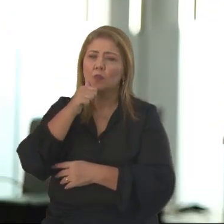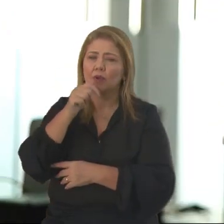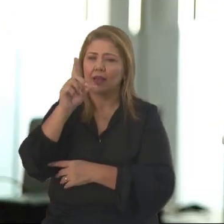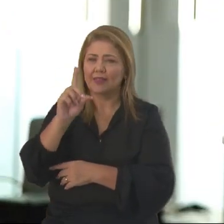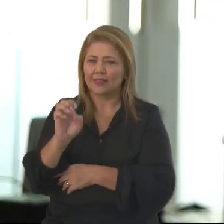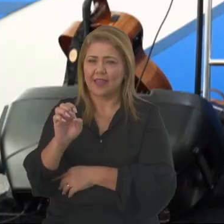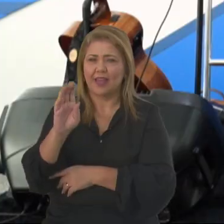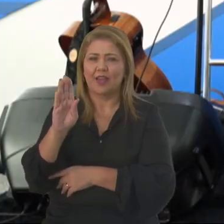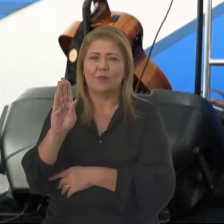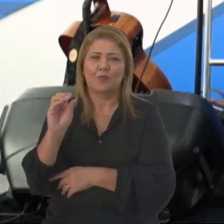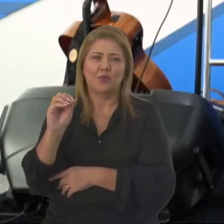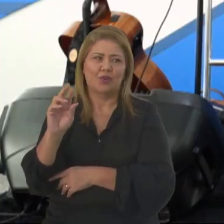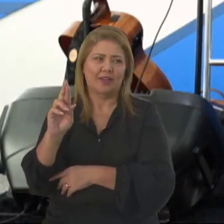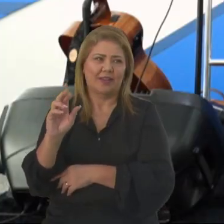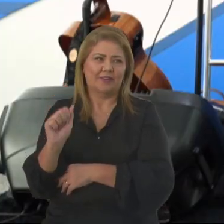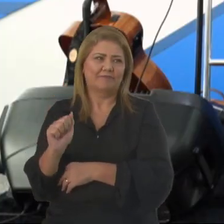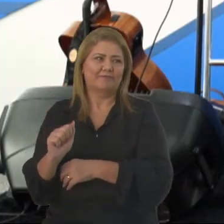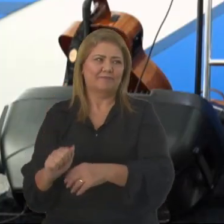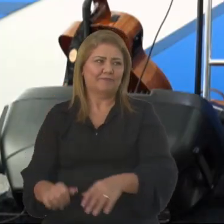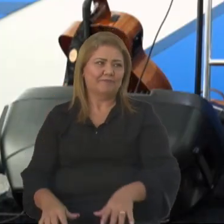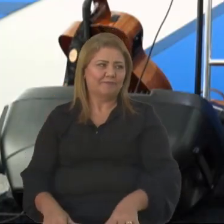Brum.